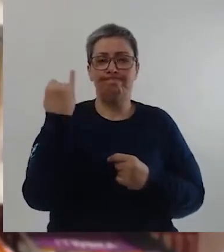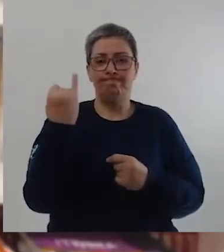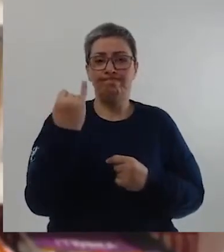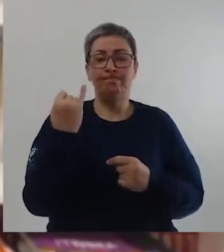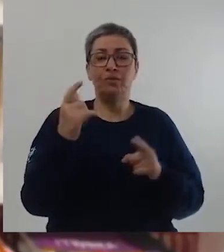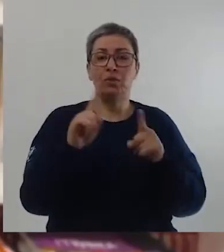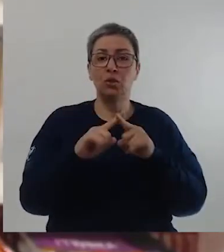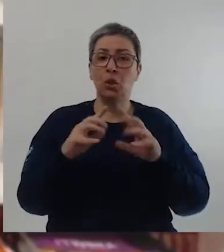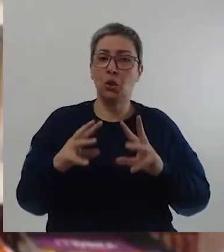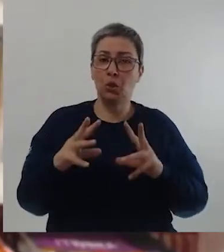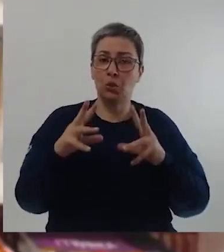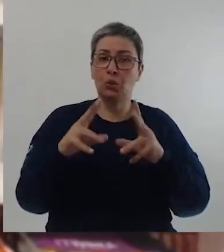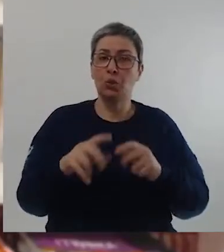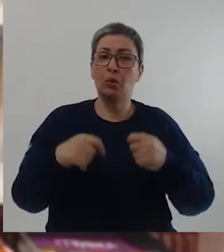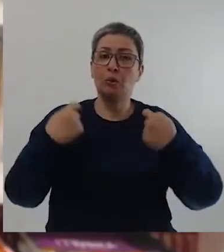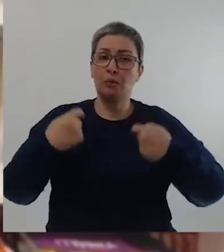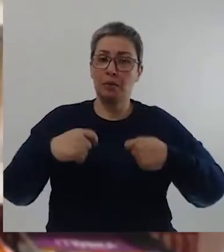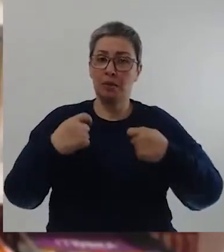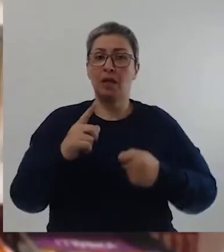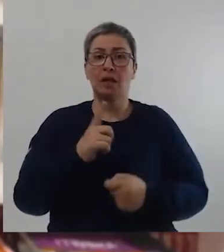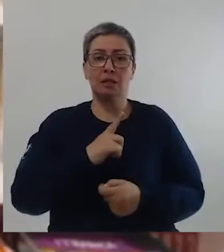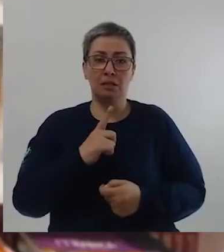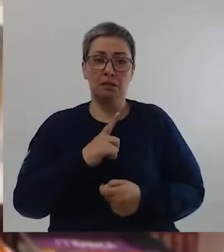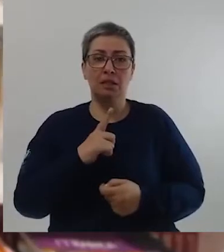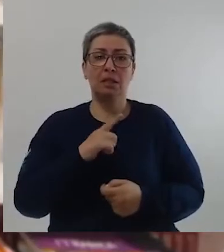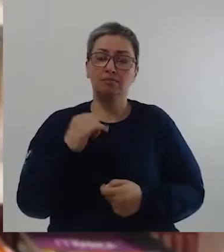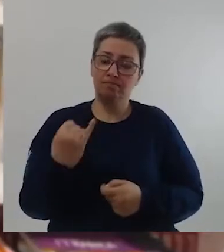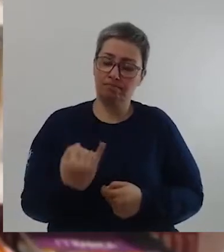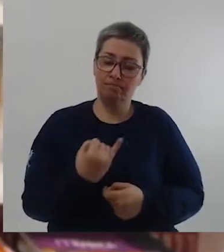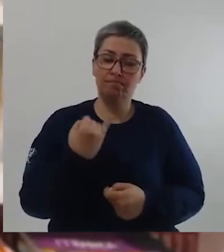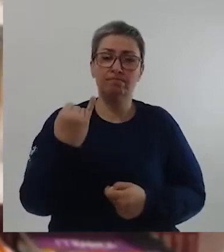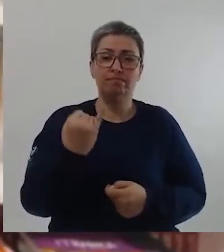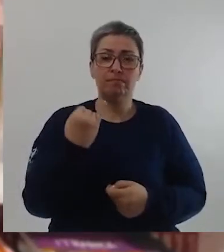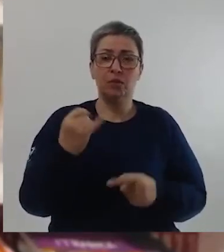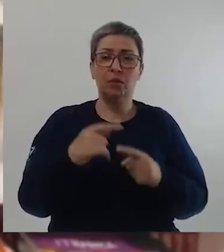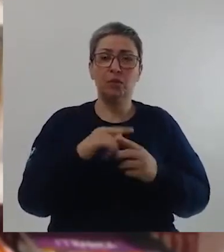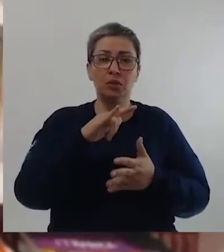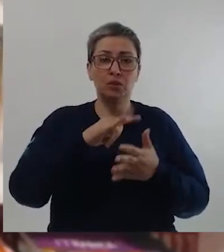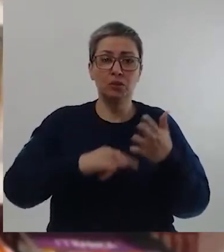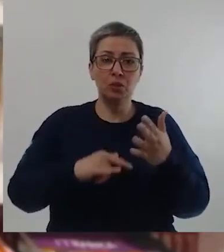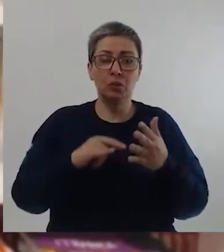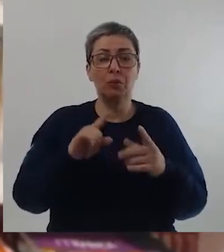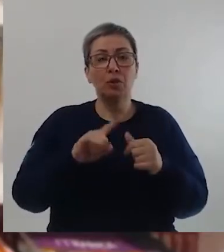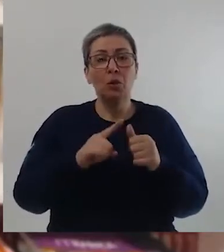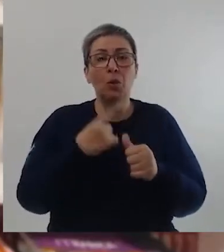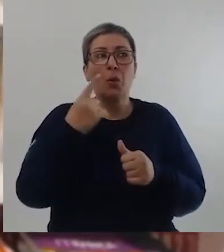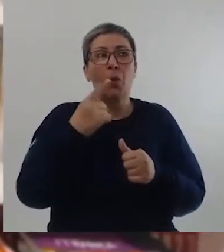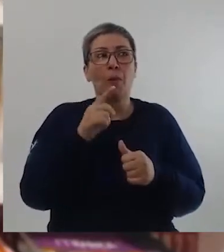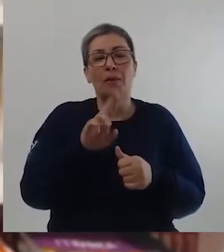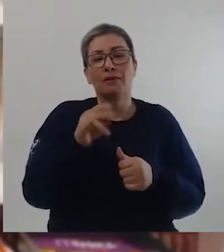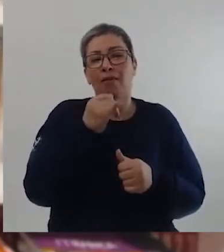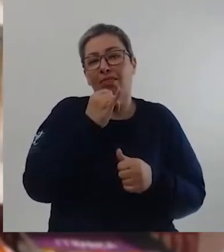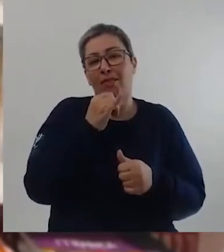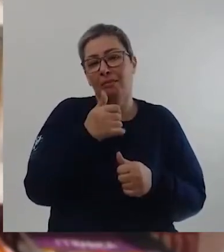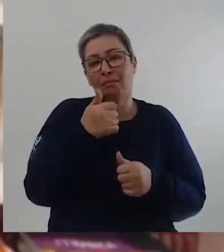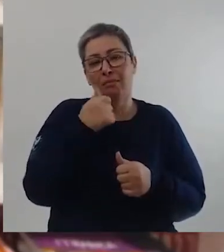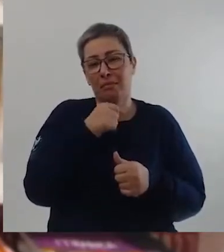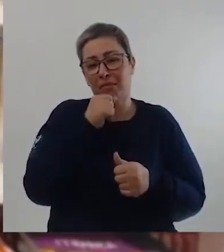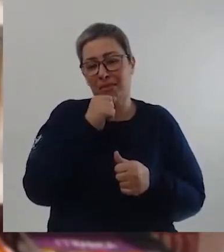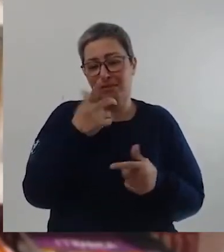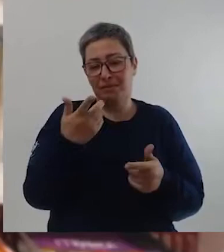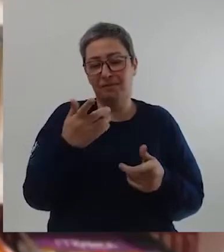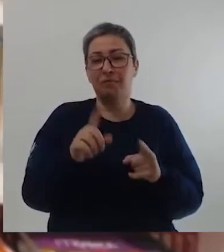é que todos nós devemos possuir muito importante documento mãe eu diria Agora